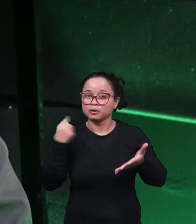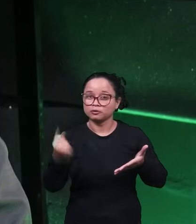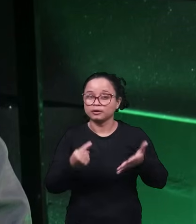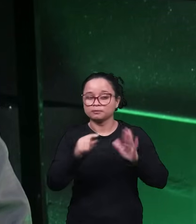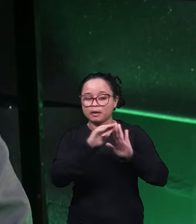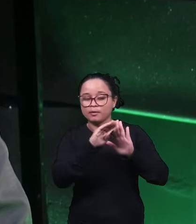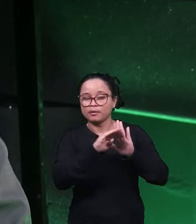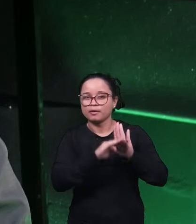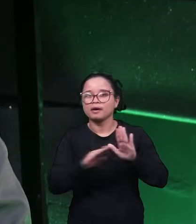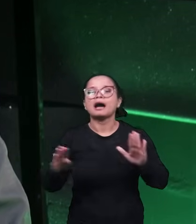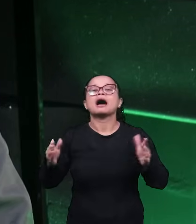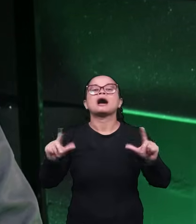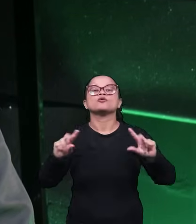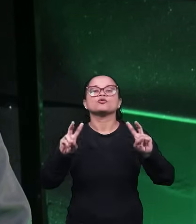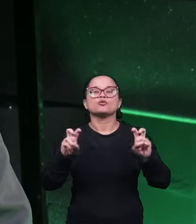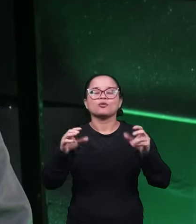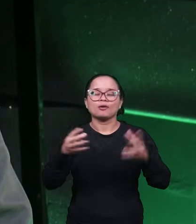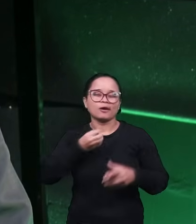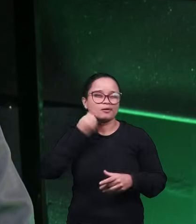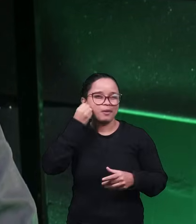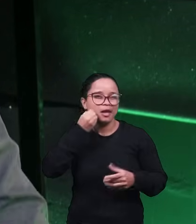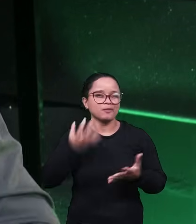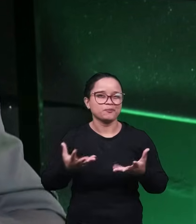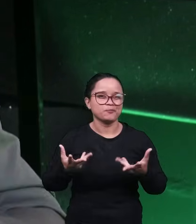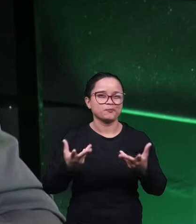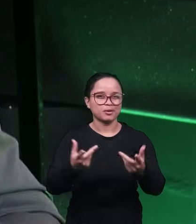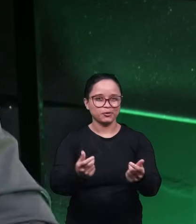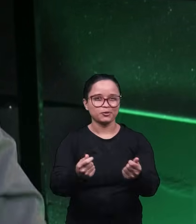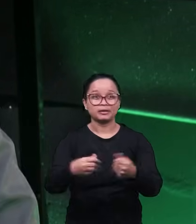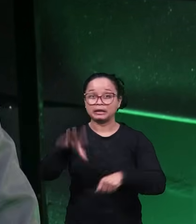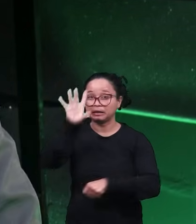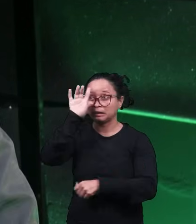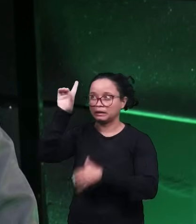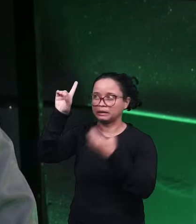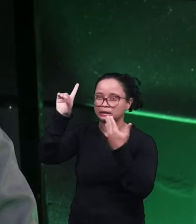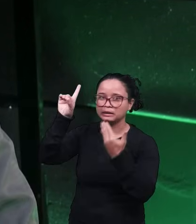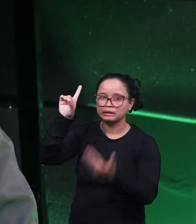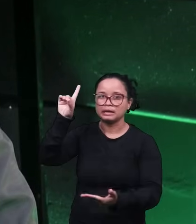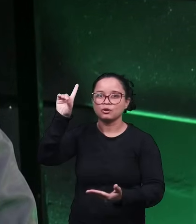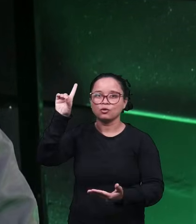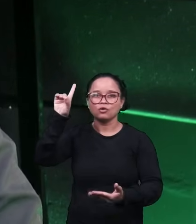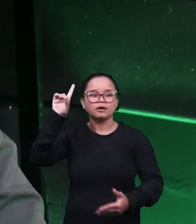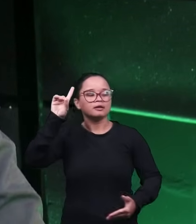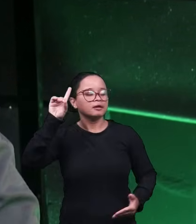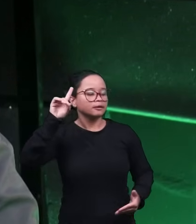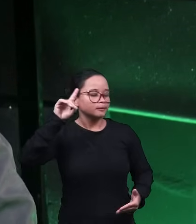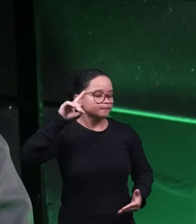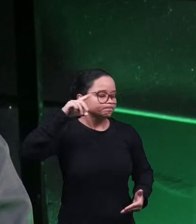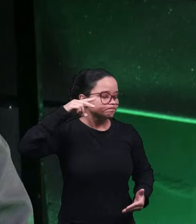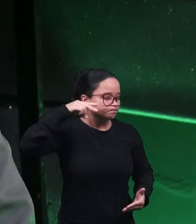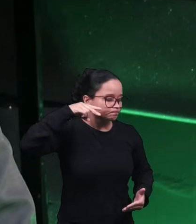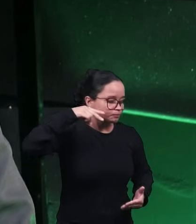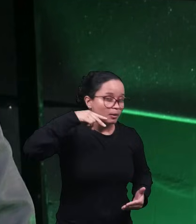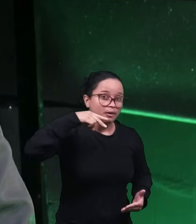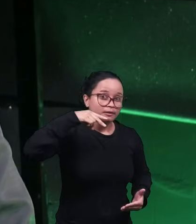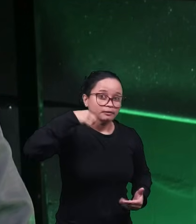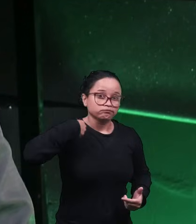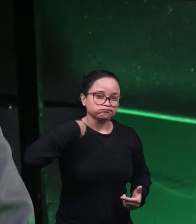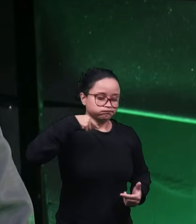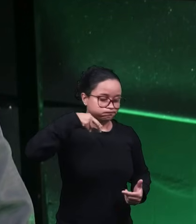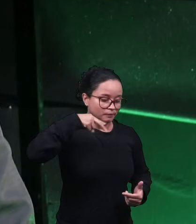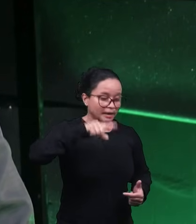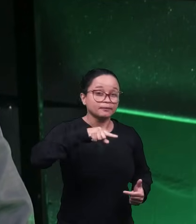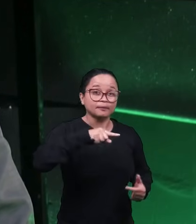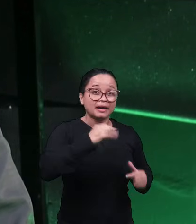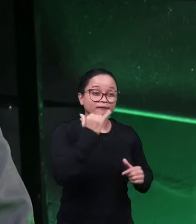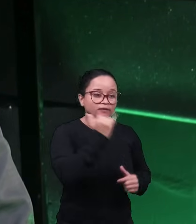tratando desta experiência maravilhosa, quando Deus ele se inclina para falar com o homem e ele propõe